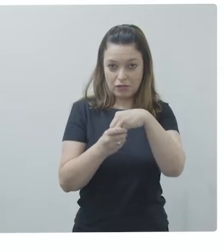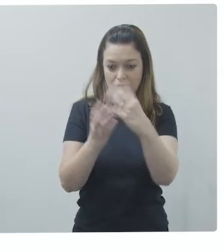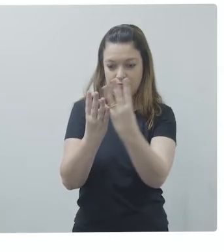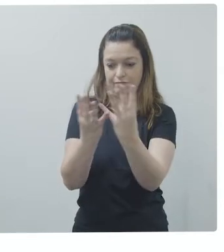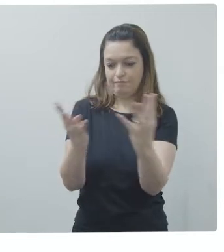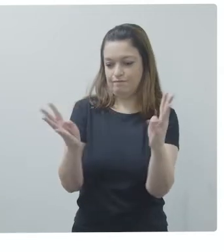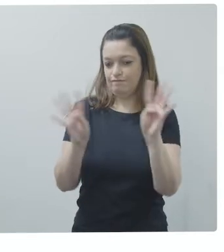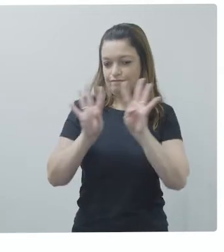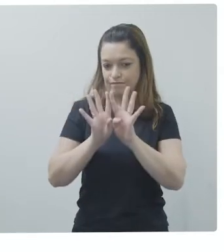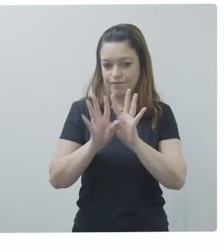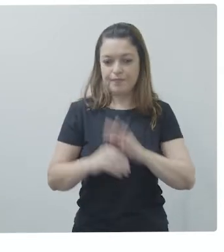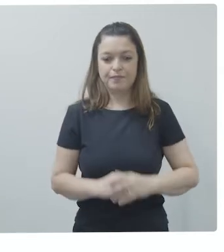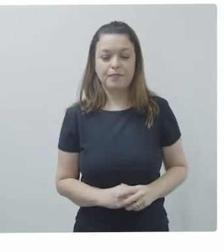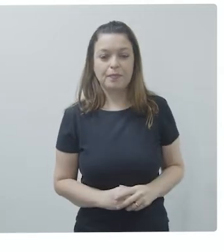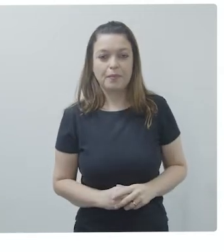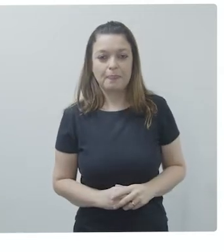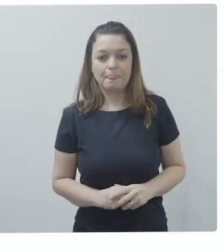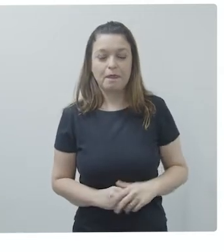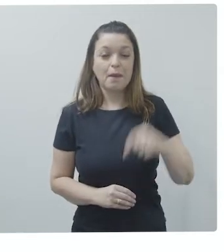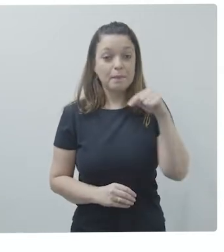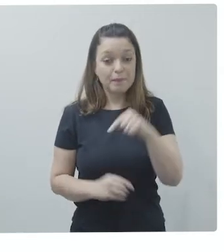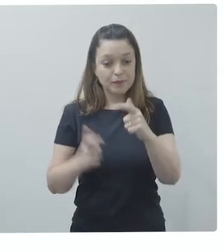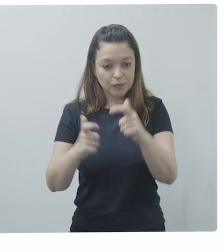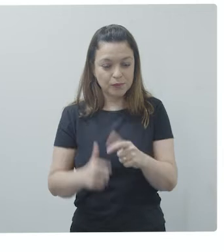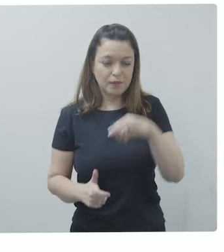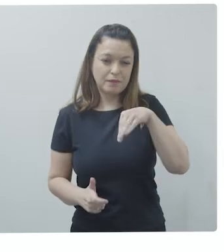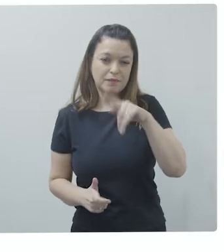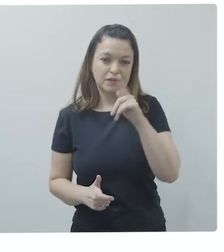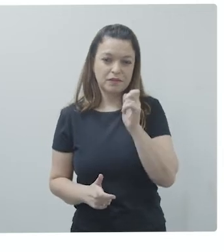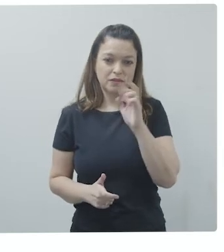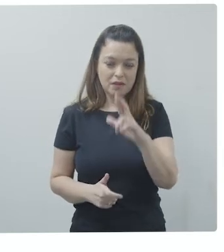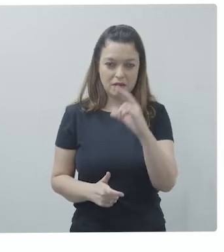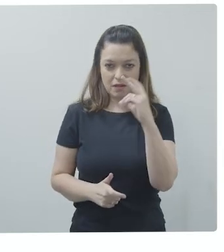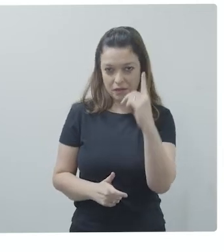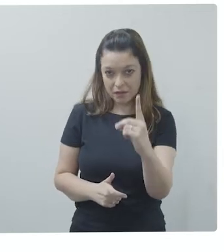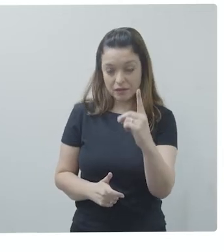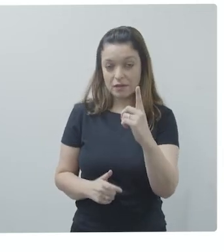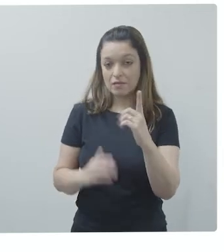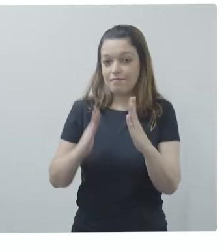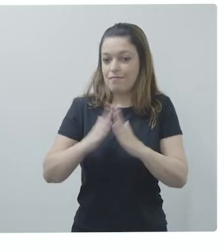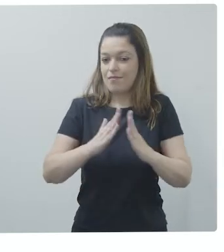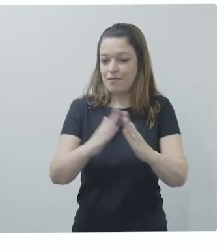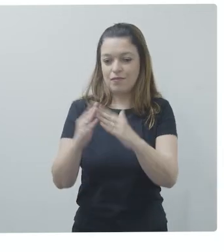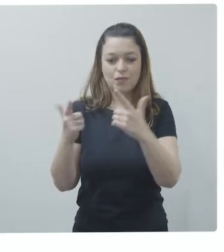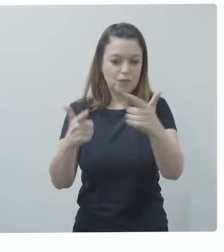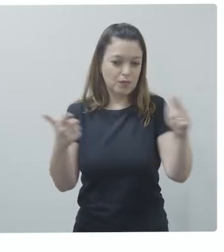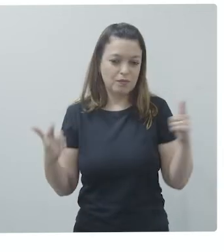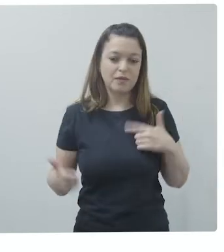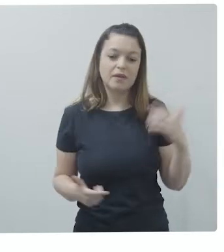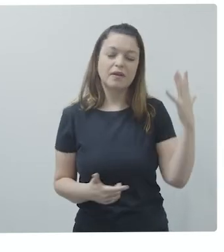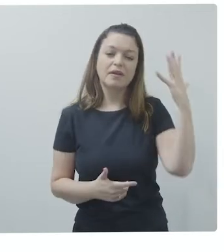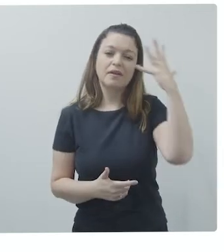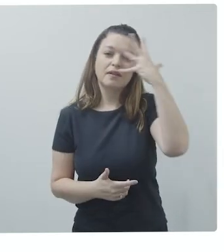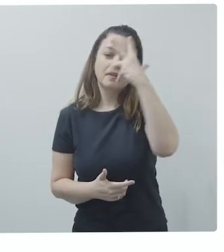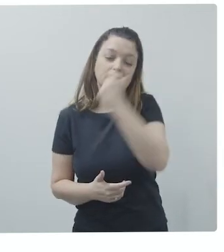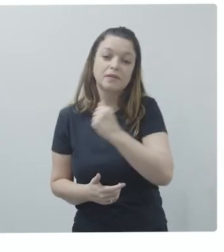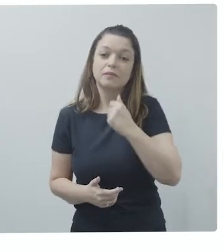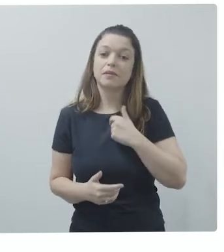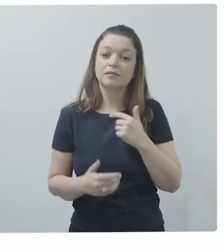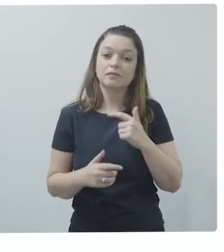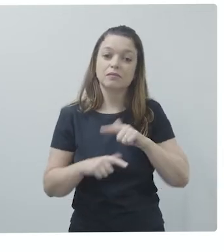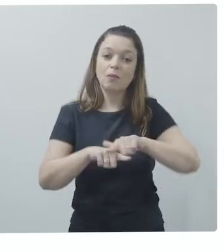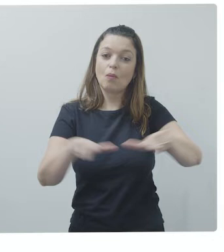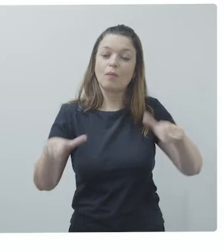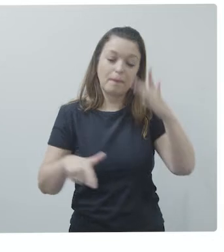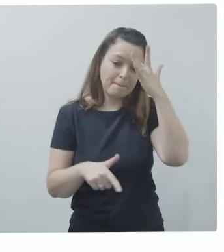Mas Midgard não era habitada. Tinha belas paisagens, Porém, ninguém caminhava por suas